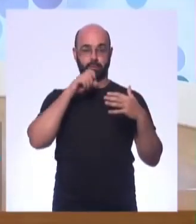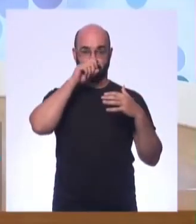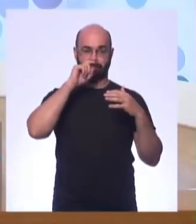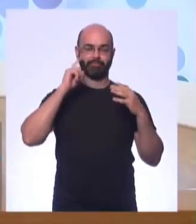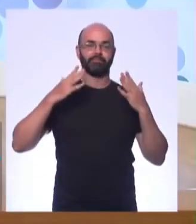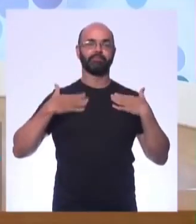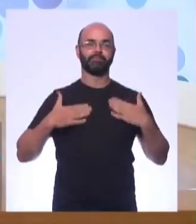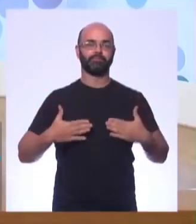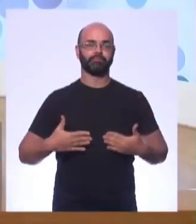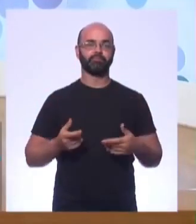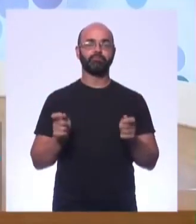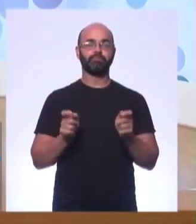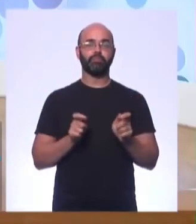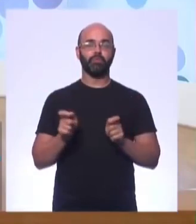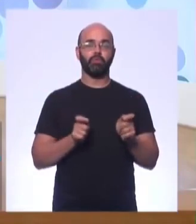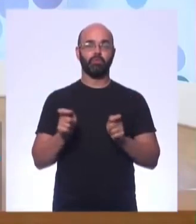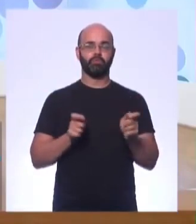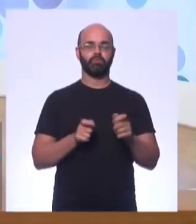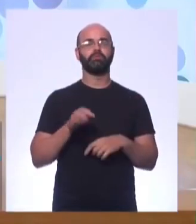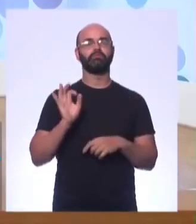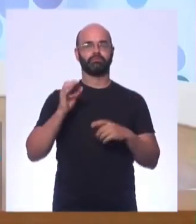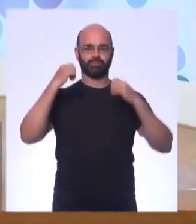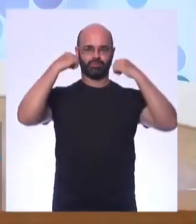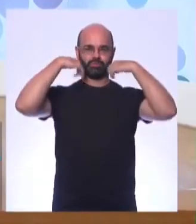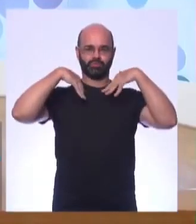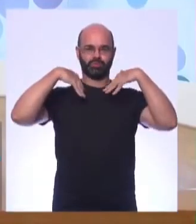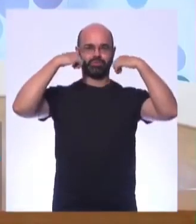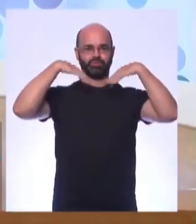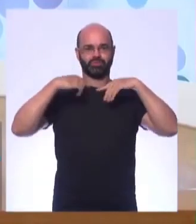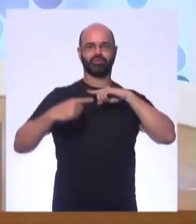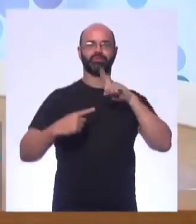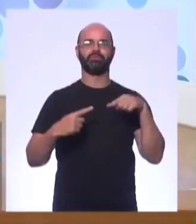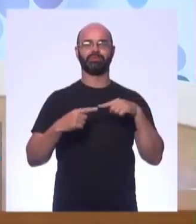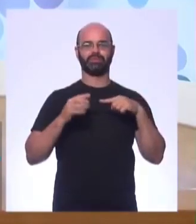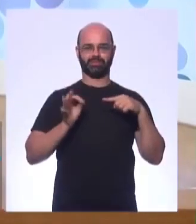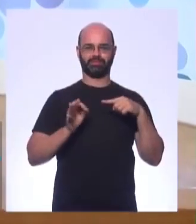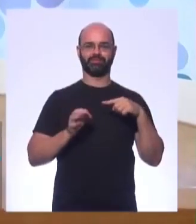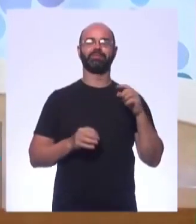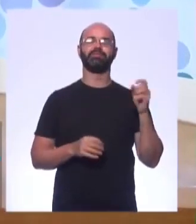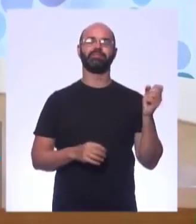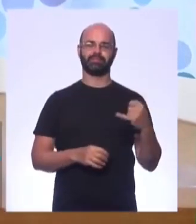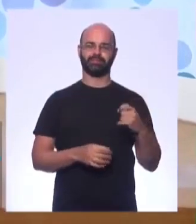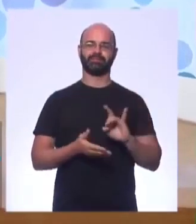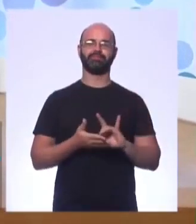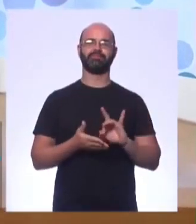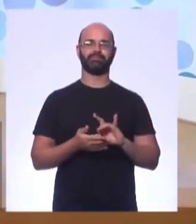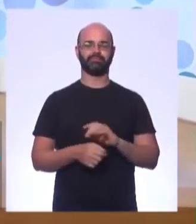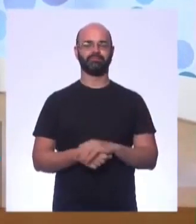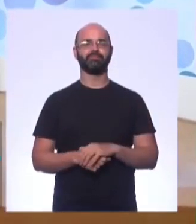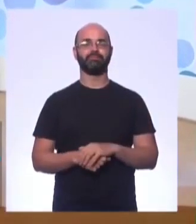temperatura corporal. Isso é referente, então, ao suor, né? O motivo. O pessoal de Cesário Lange, aqui também,